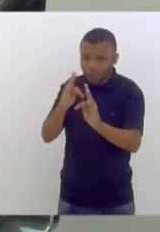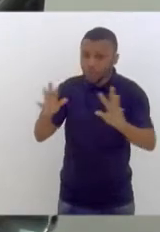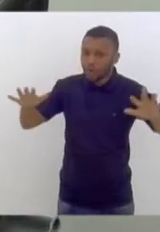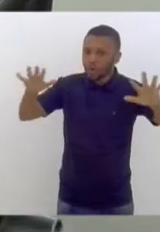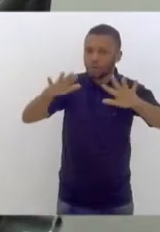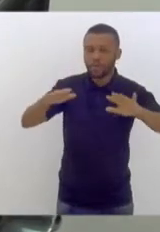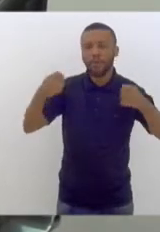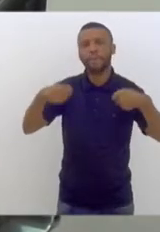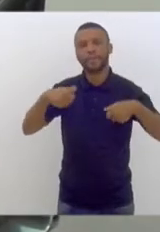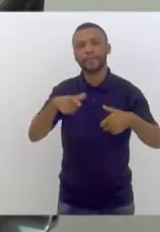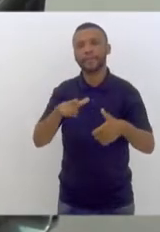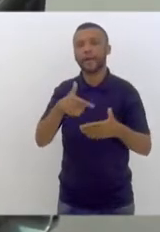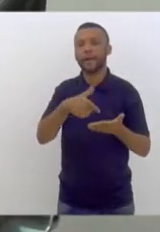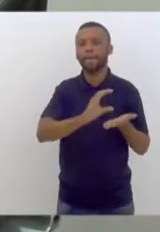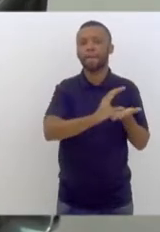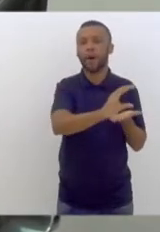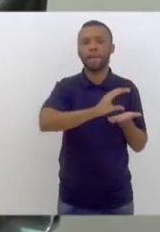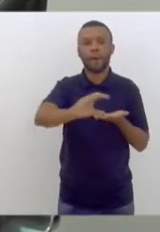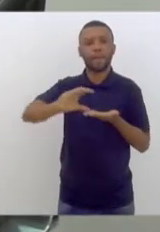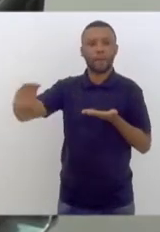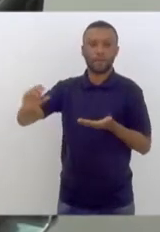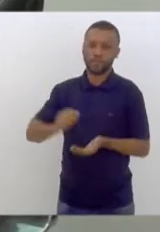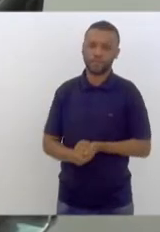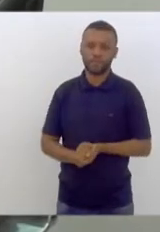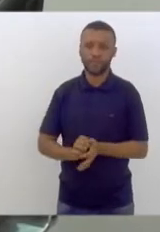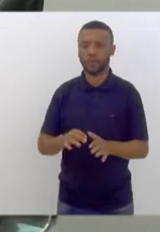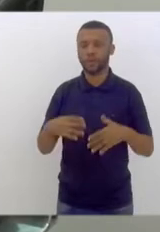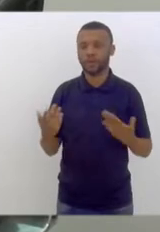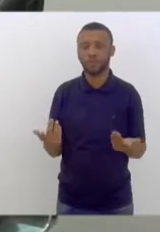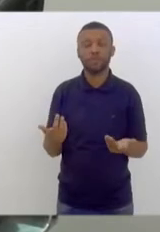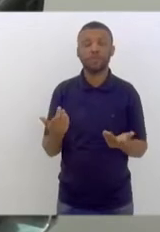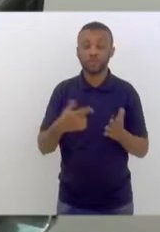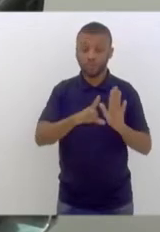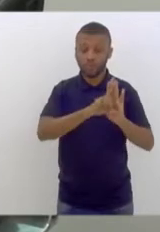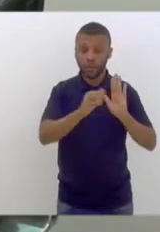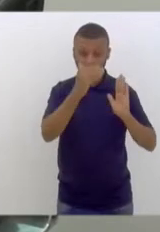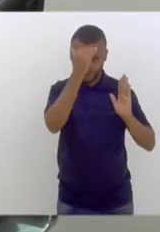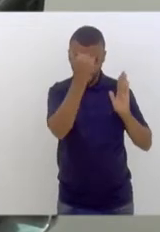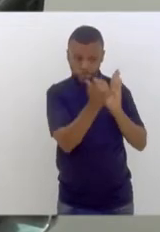Por via de consequência, nenhum pode estar, por lei,